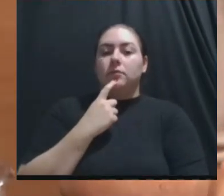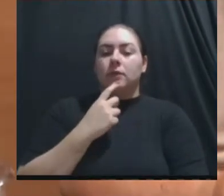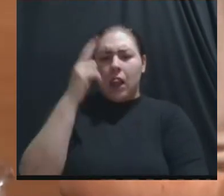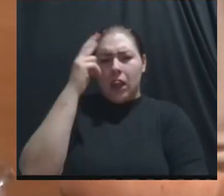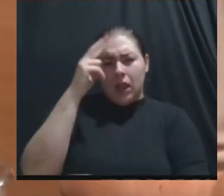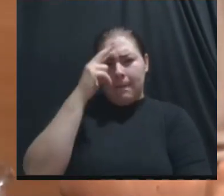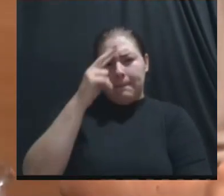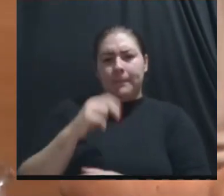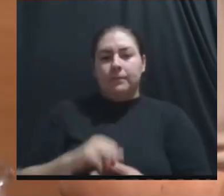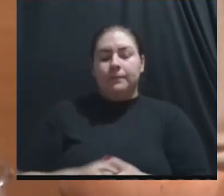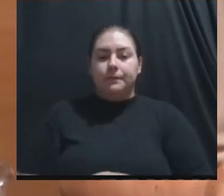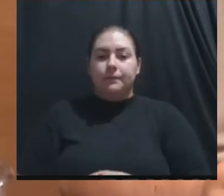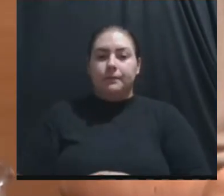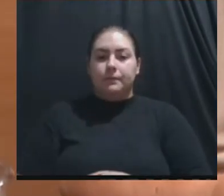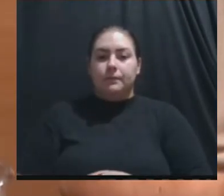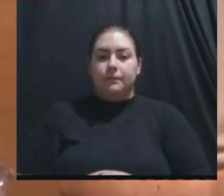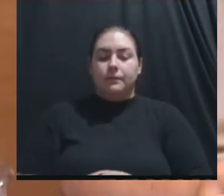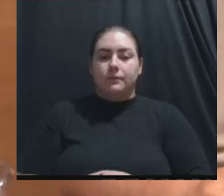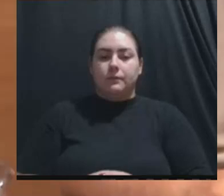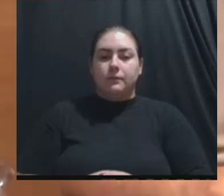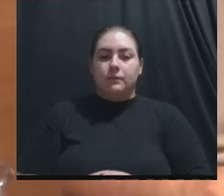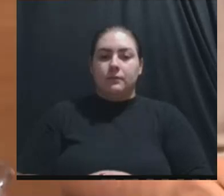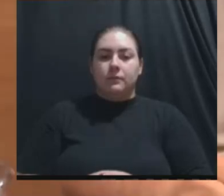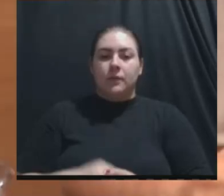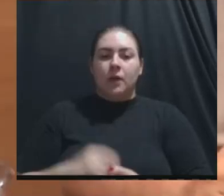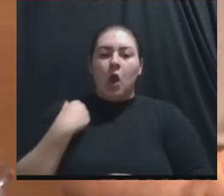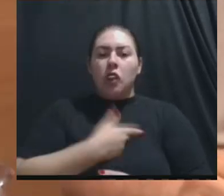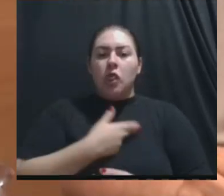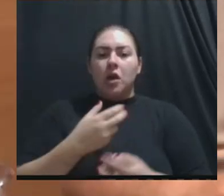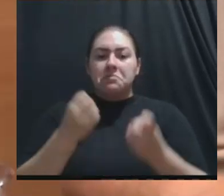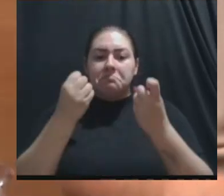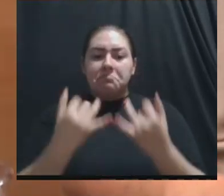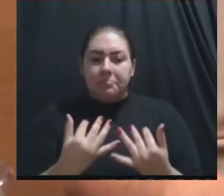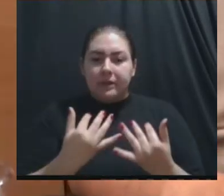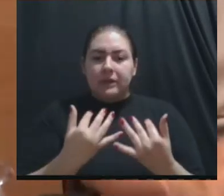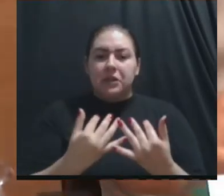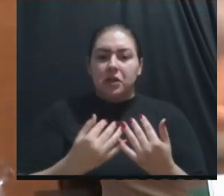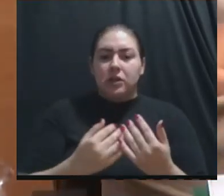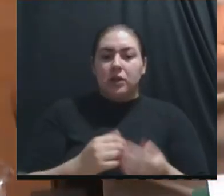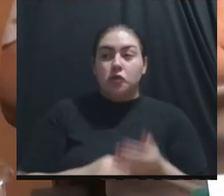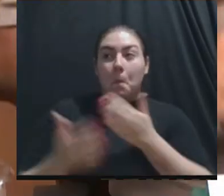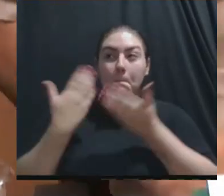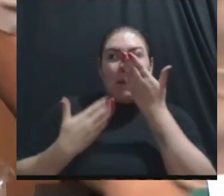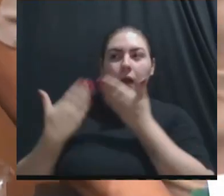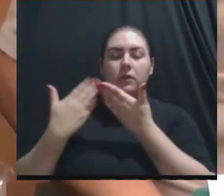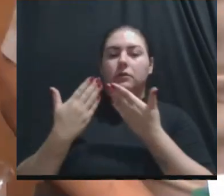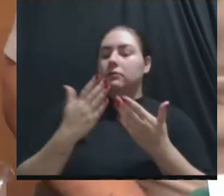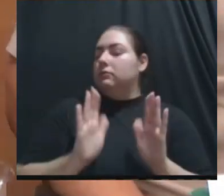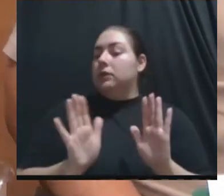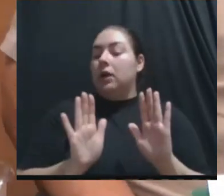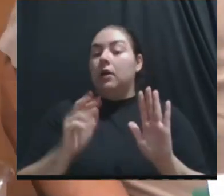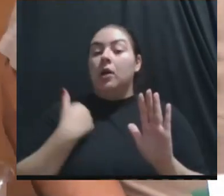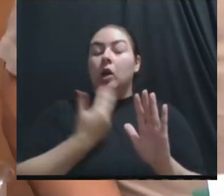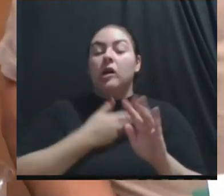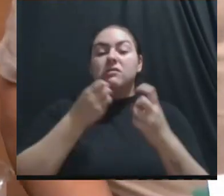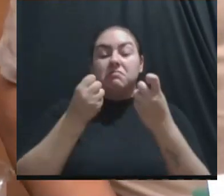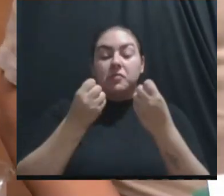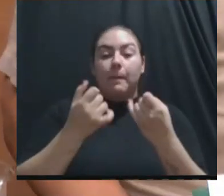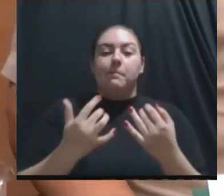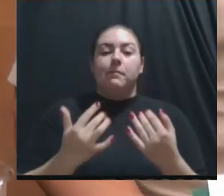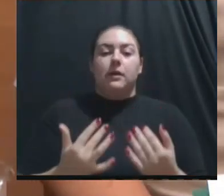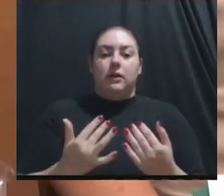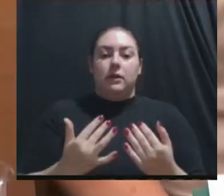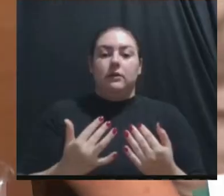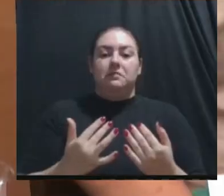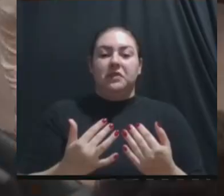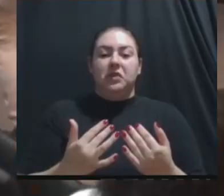Carajás, nós não estamos falando de apenas um episódio do passado. Estamos falando de uma ferida aberta na história